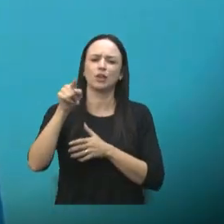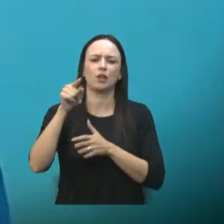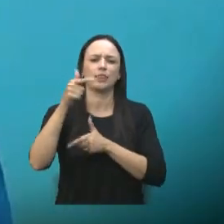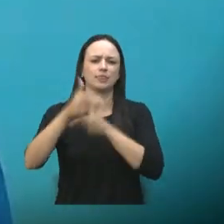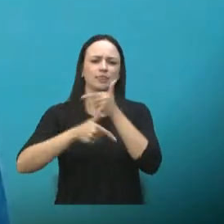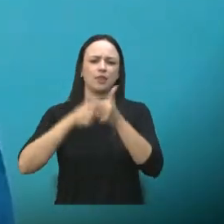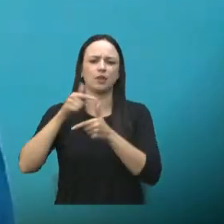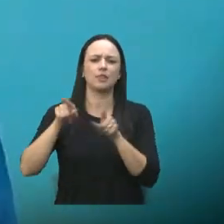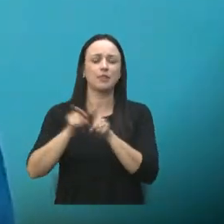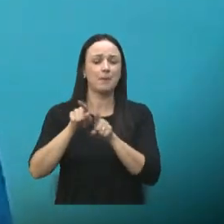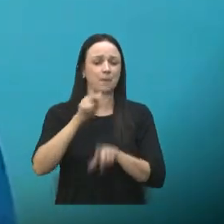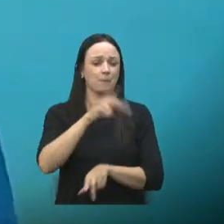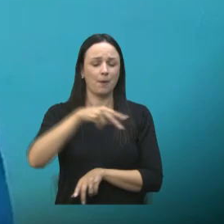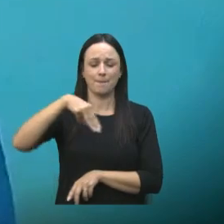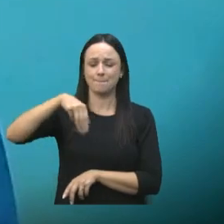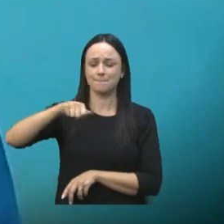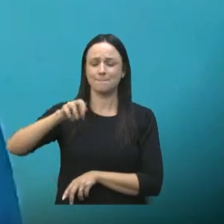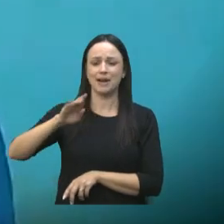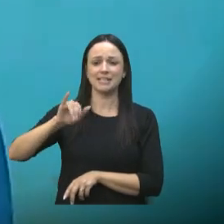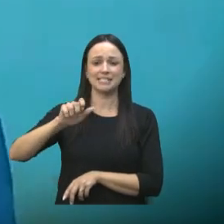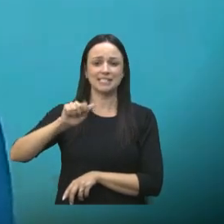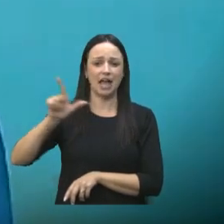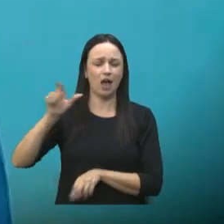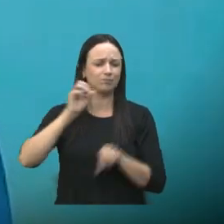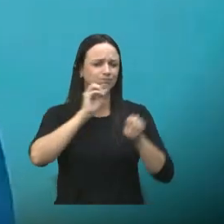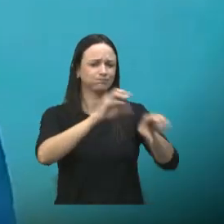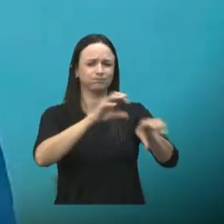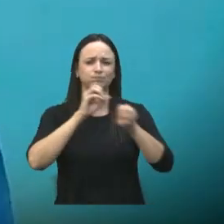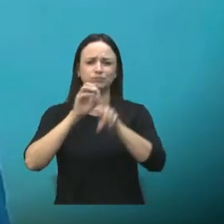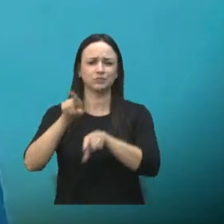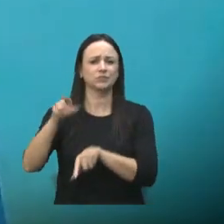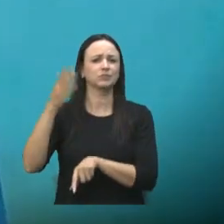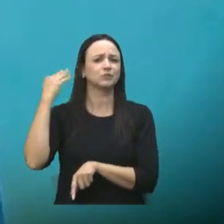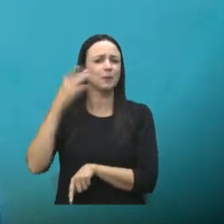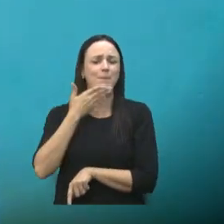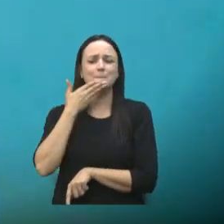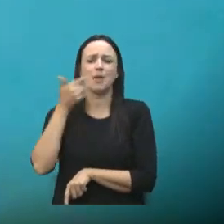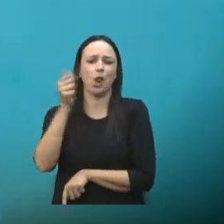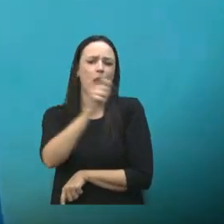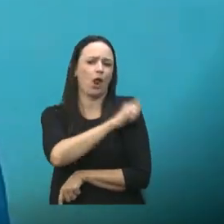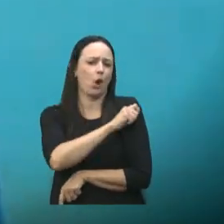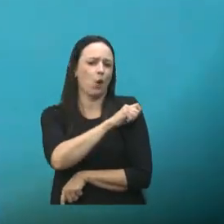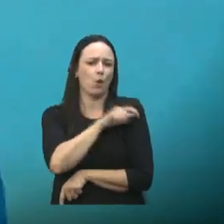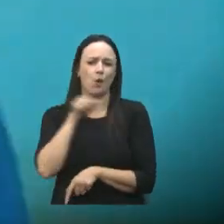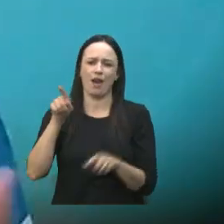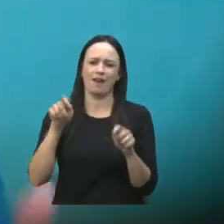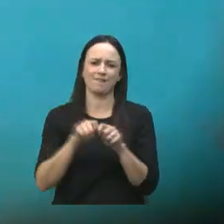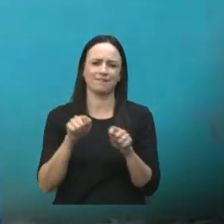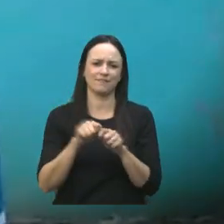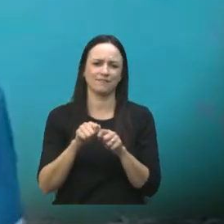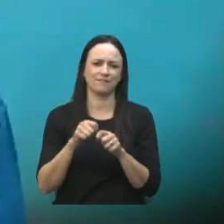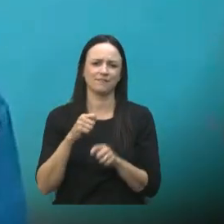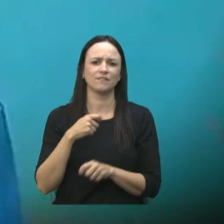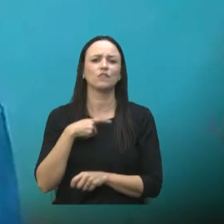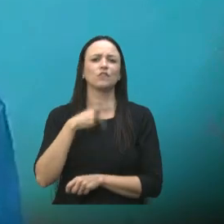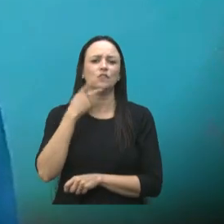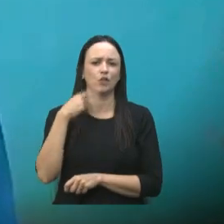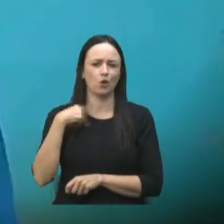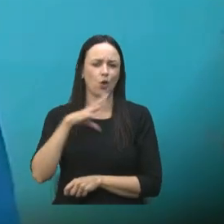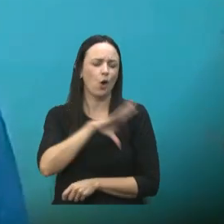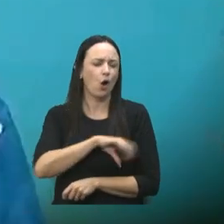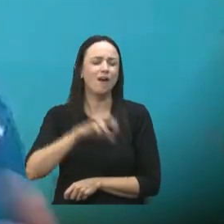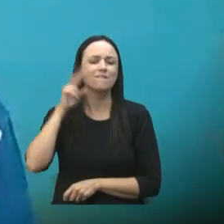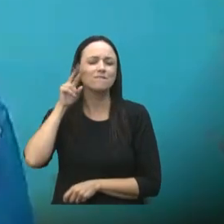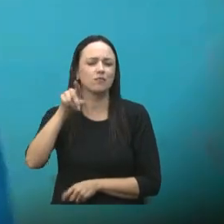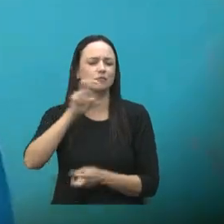mestre Marcial, que ensinou tanta gente, você foi um dos melhores alunos que ele fez. Eu estou dizendo porque eu gosto de ver você